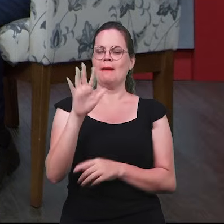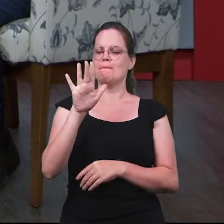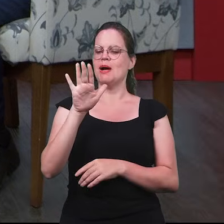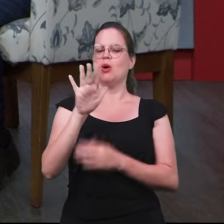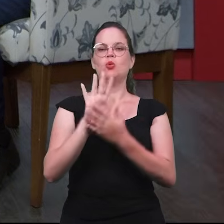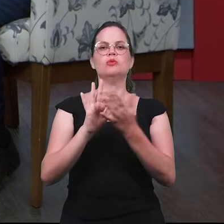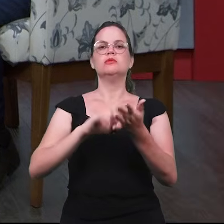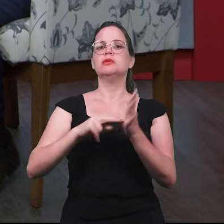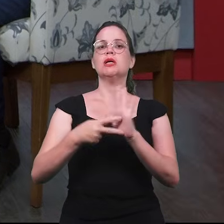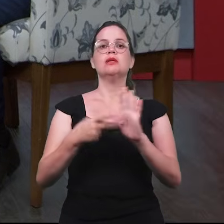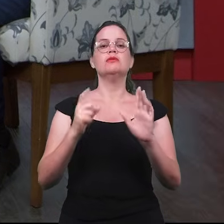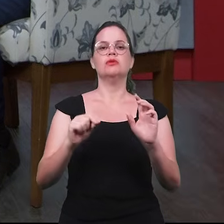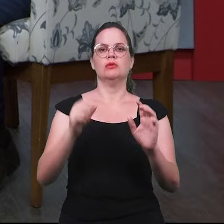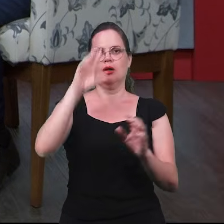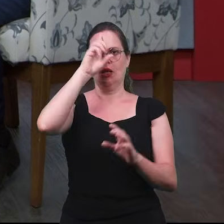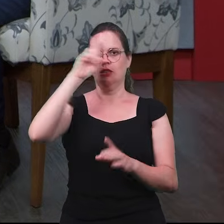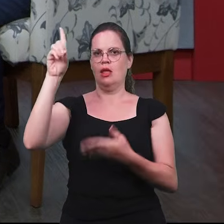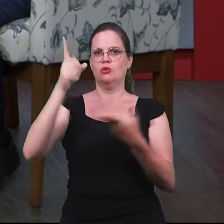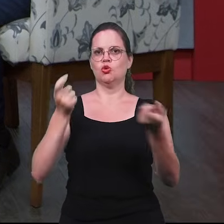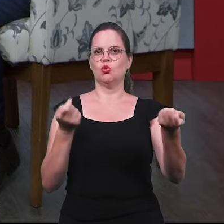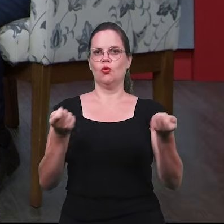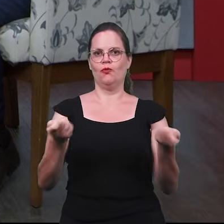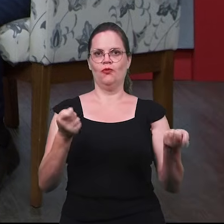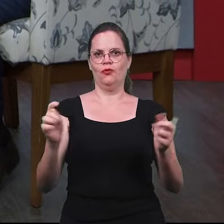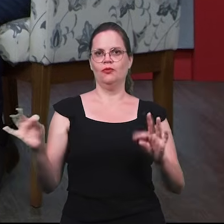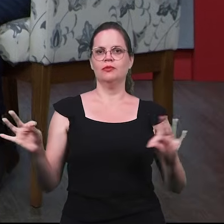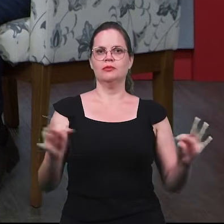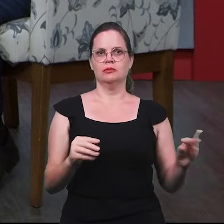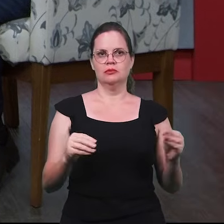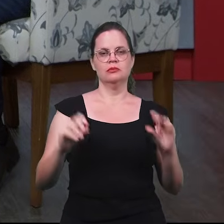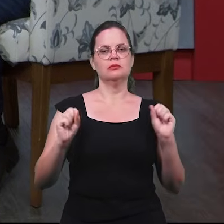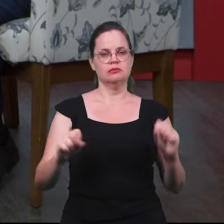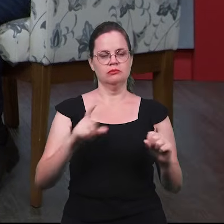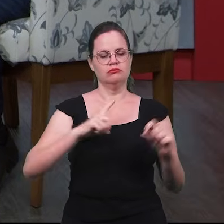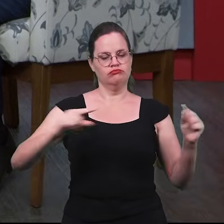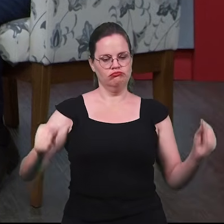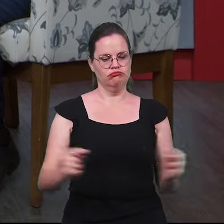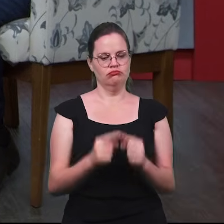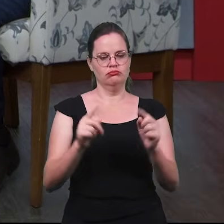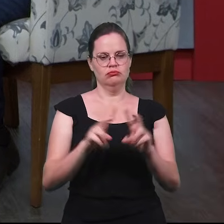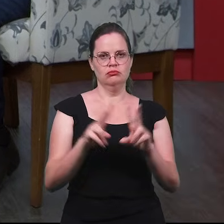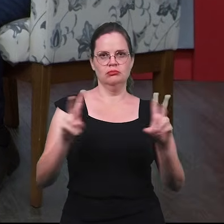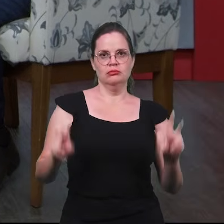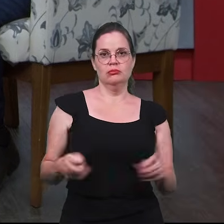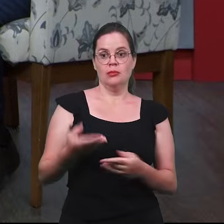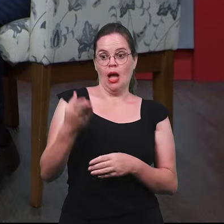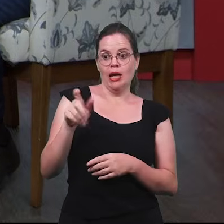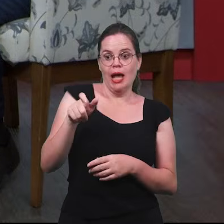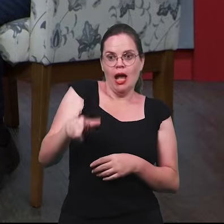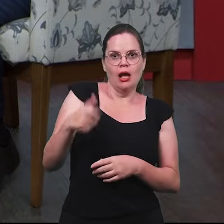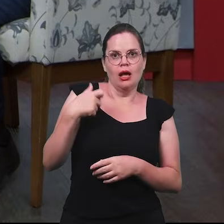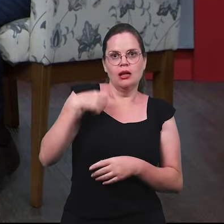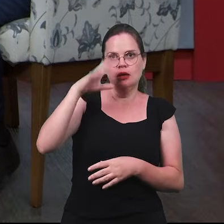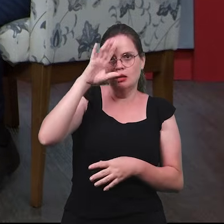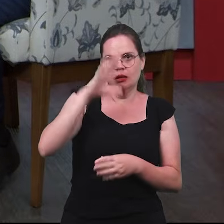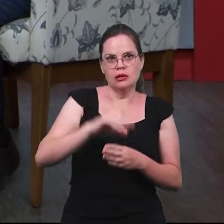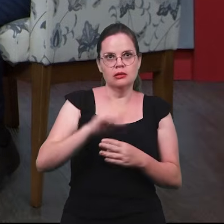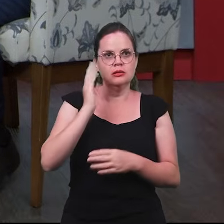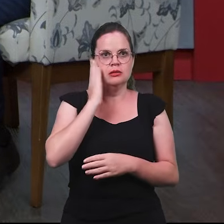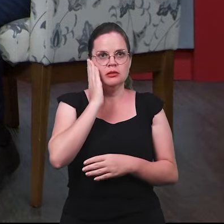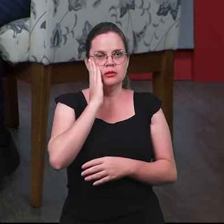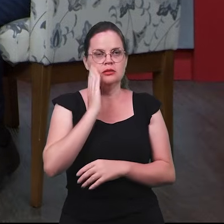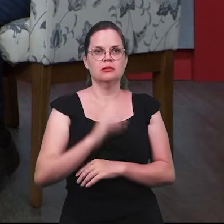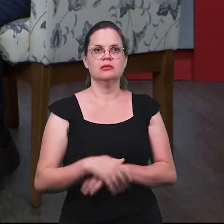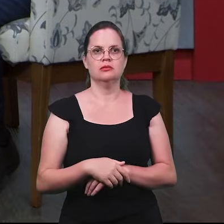né? Talvez tenha alguma relação aí É que a possível gente que tenha. não Sim, tenha compreendido, né? perfeitamente, Um governo, olha, você